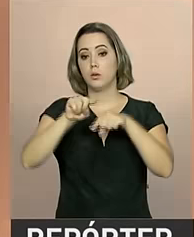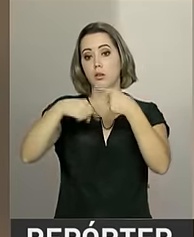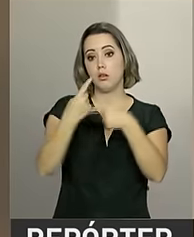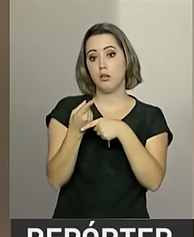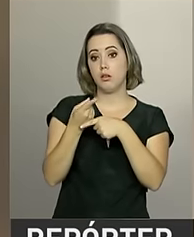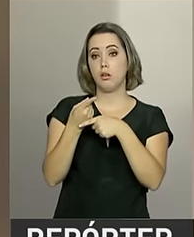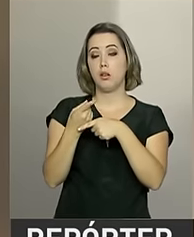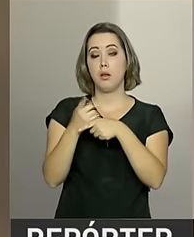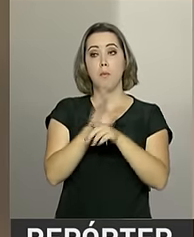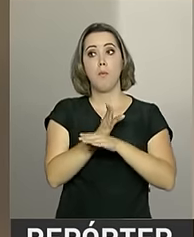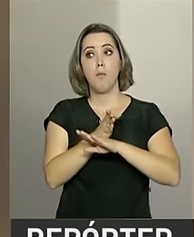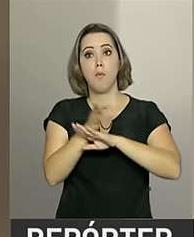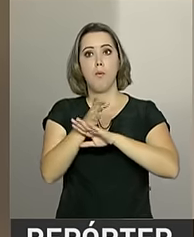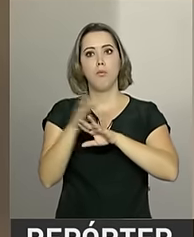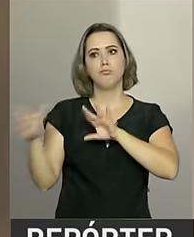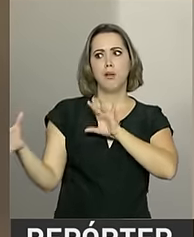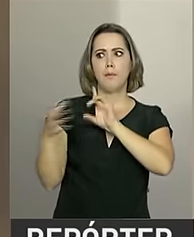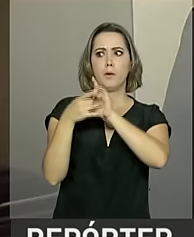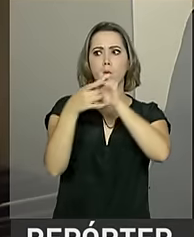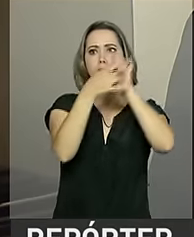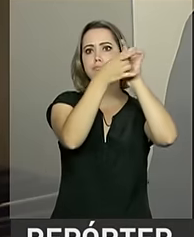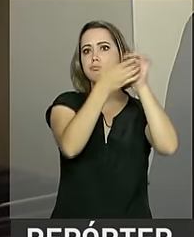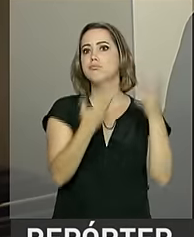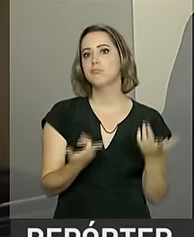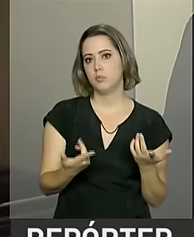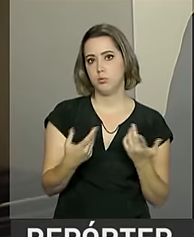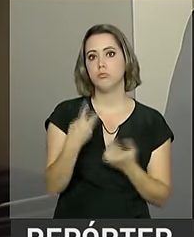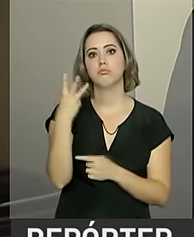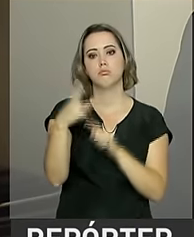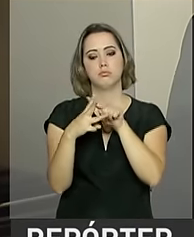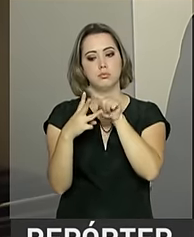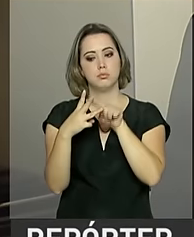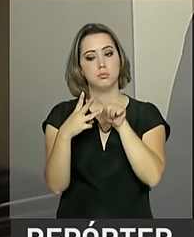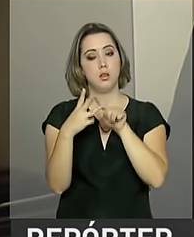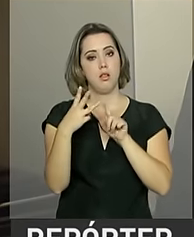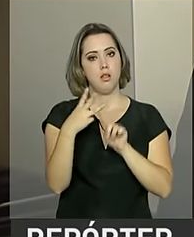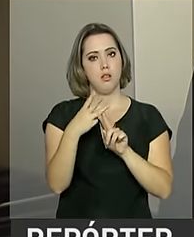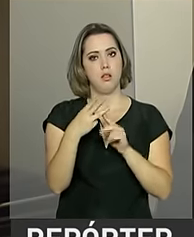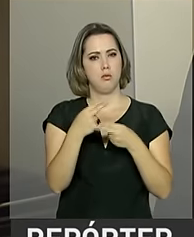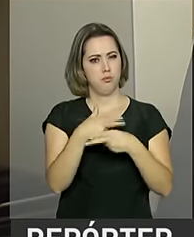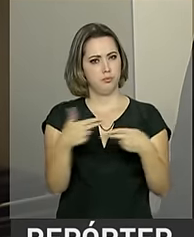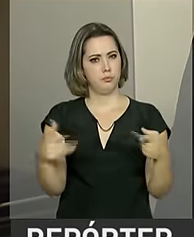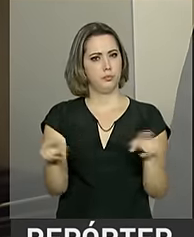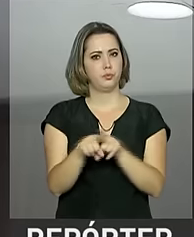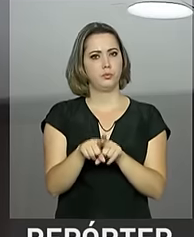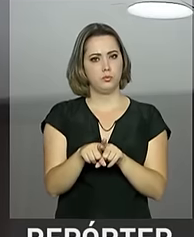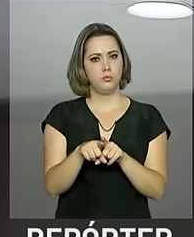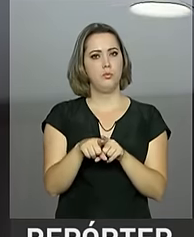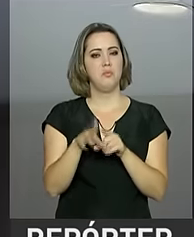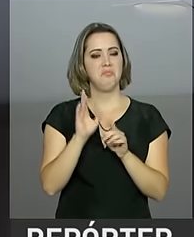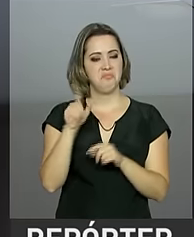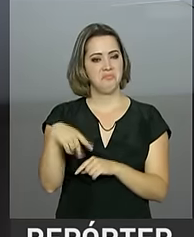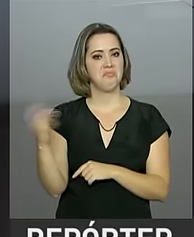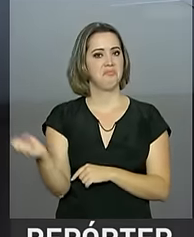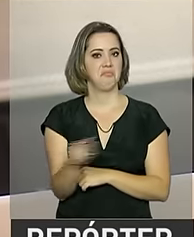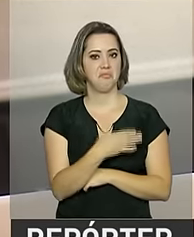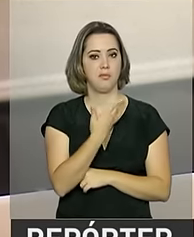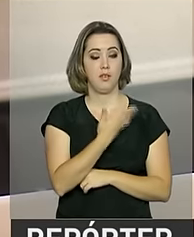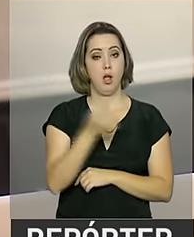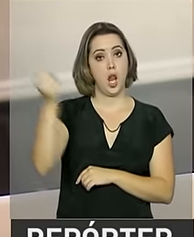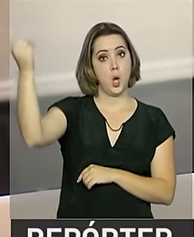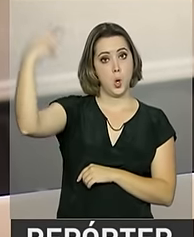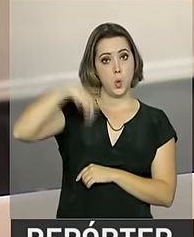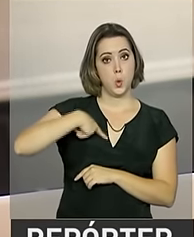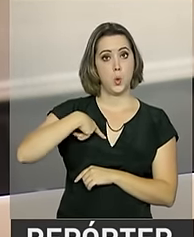central e da central vem PR pro painel Essa é a chamada automação wi-fi a automação mais moderna além da Luz o ar